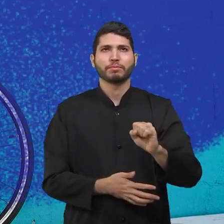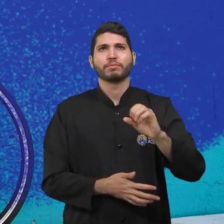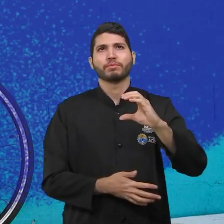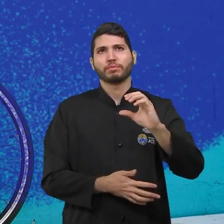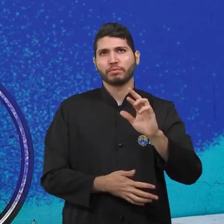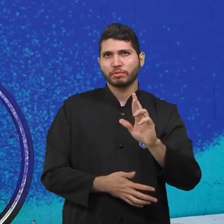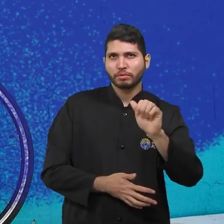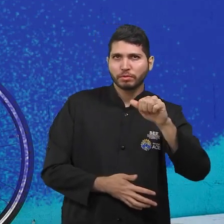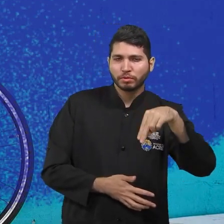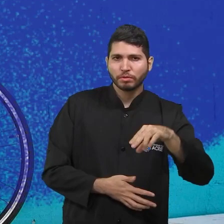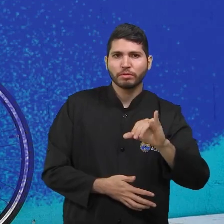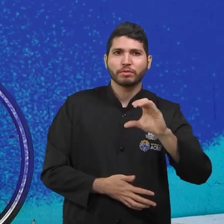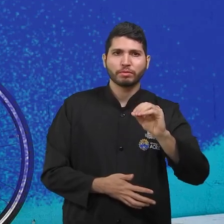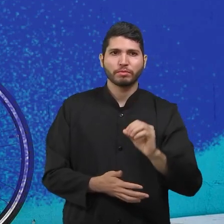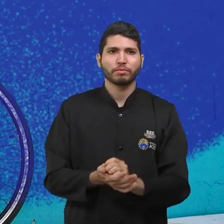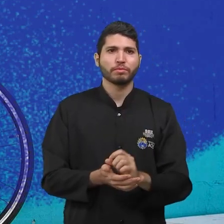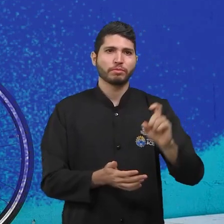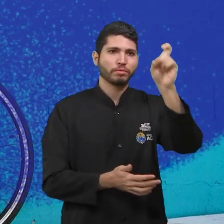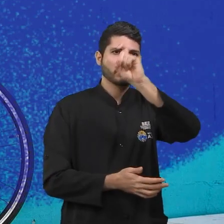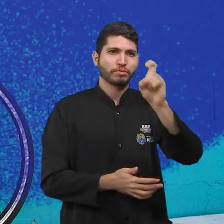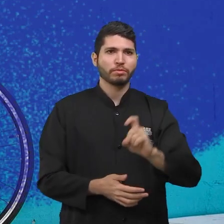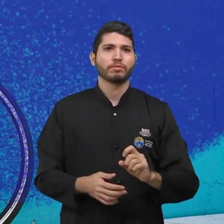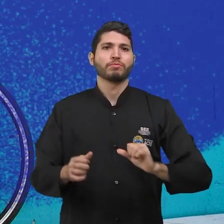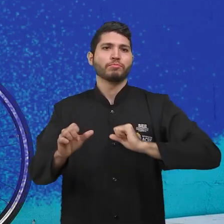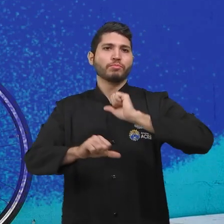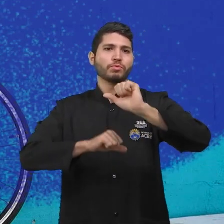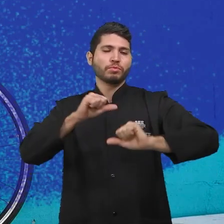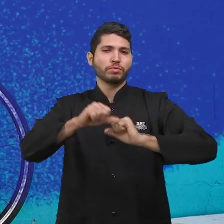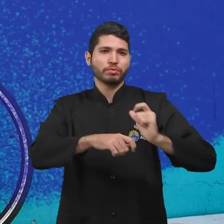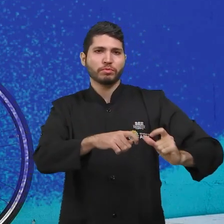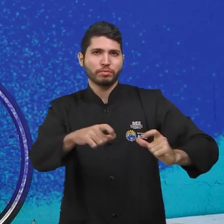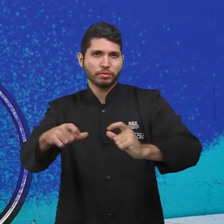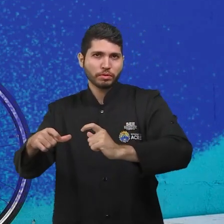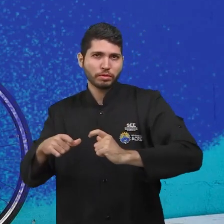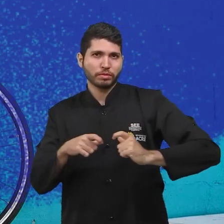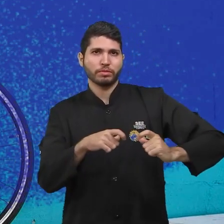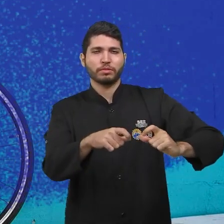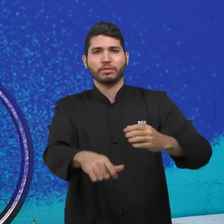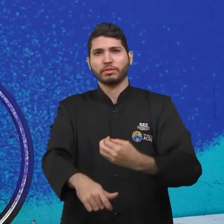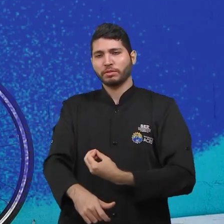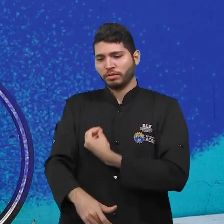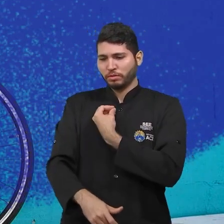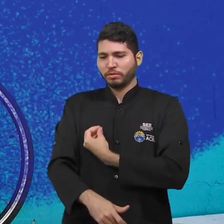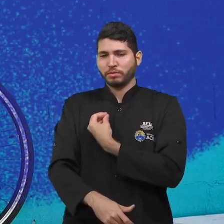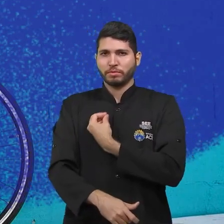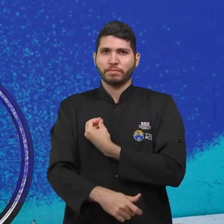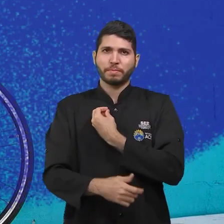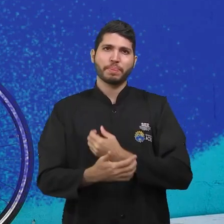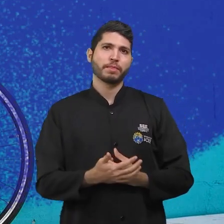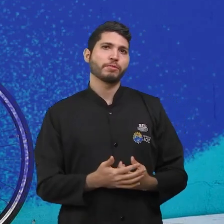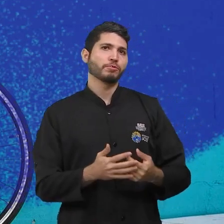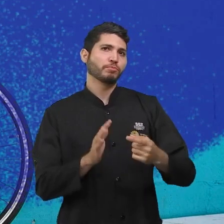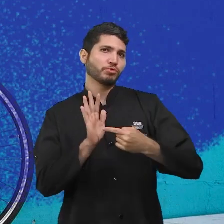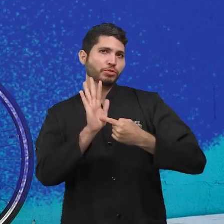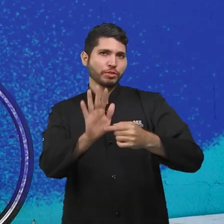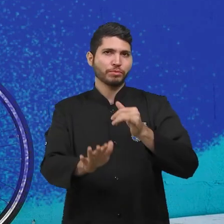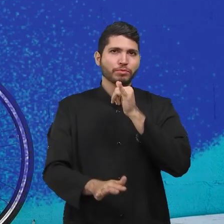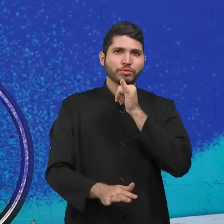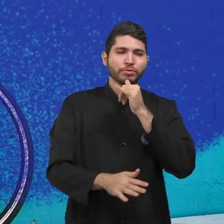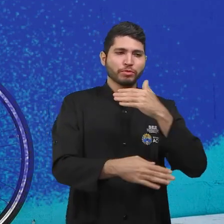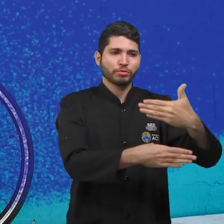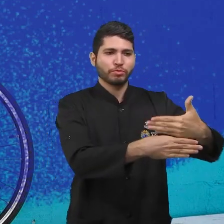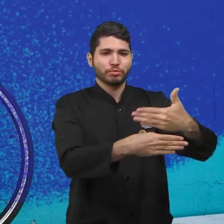transforma espaços e vidas. Mostrei para vocês aí, por exemplo, um muro com o grafite e depois um muro